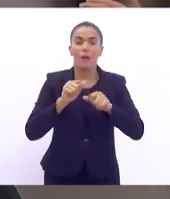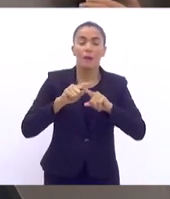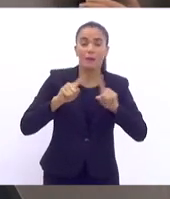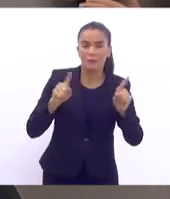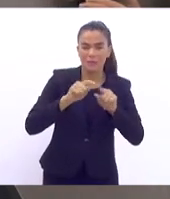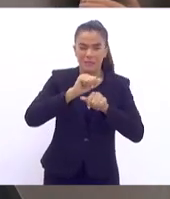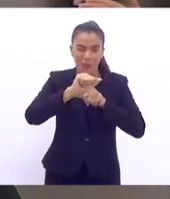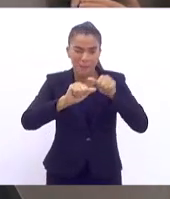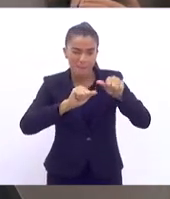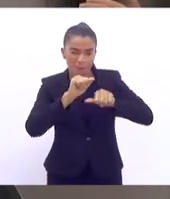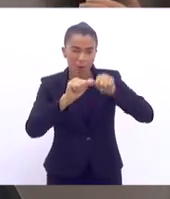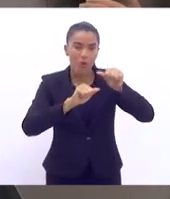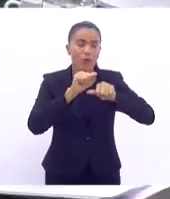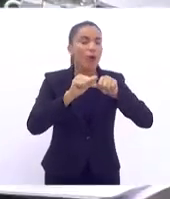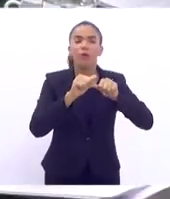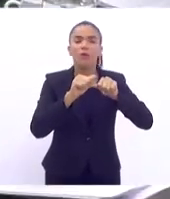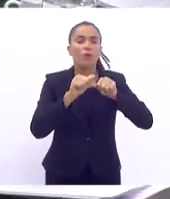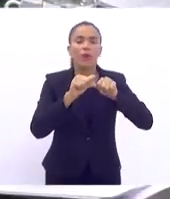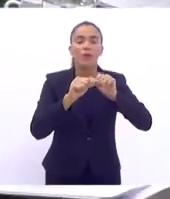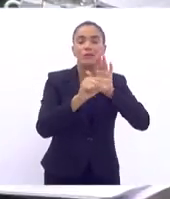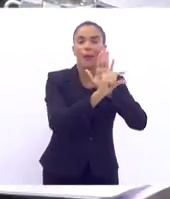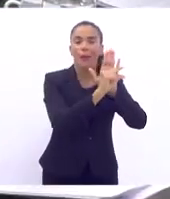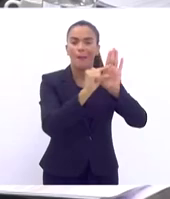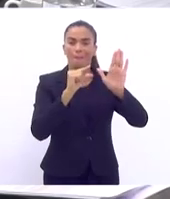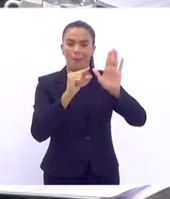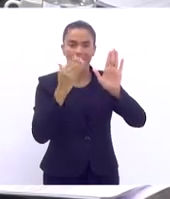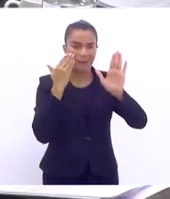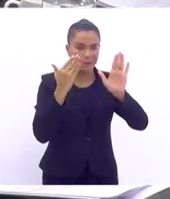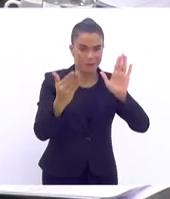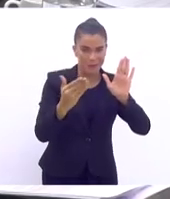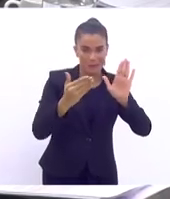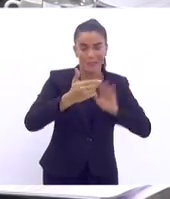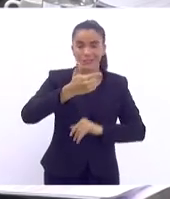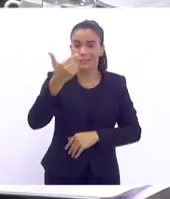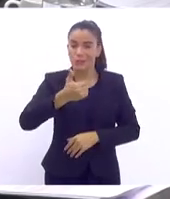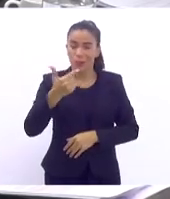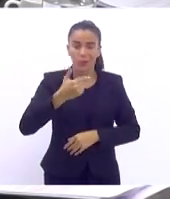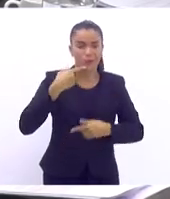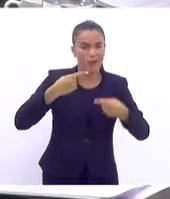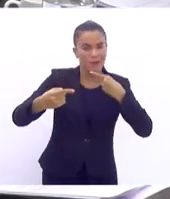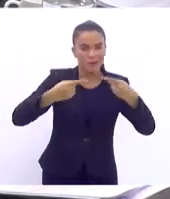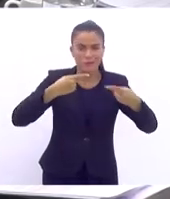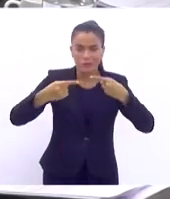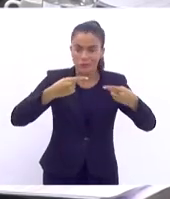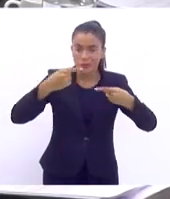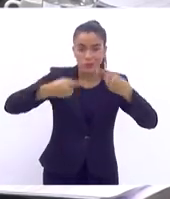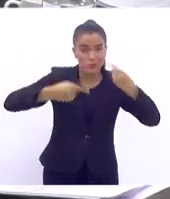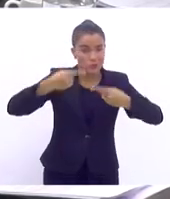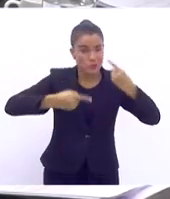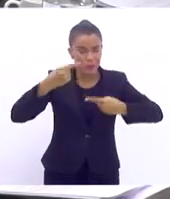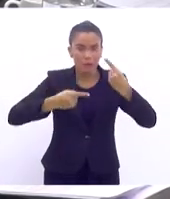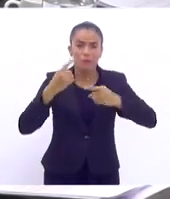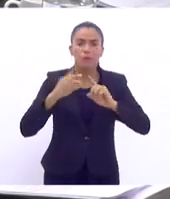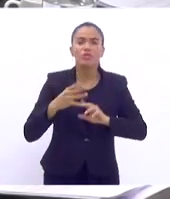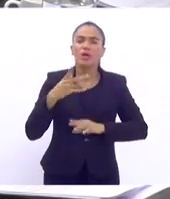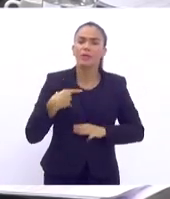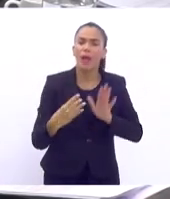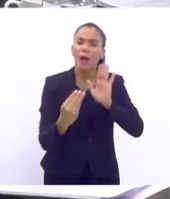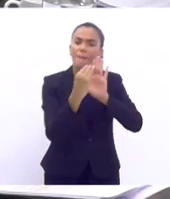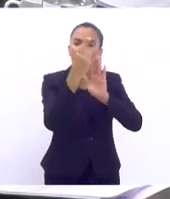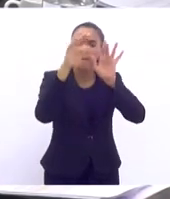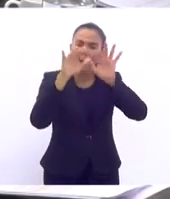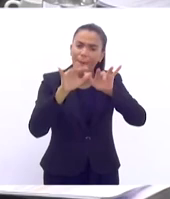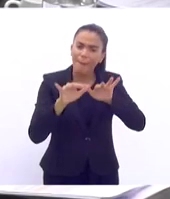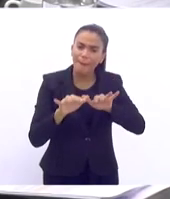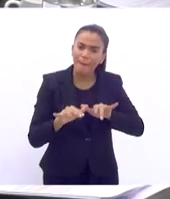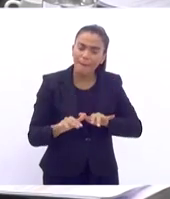essas mudanças seriam em cima das emendas de plenária apresentadas em segunda discussão em cima no projeto que já está em redação do ve